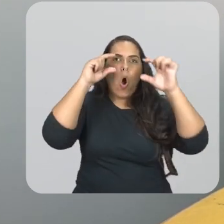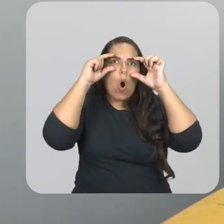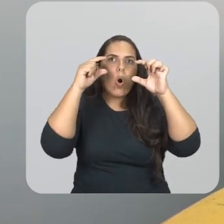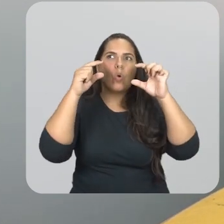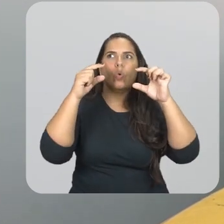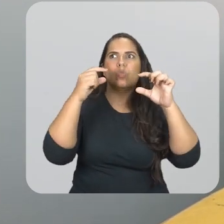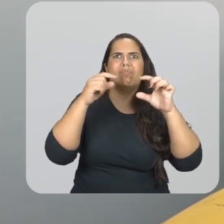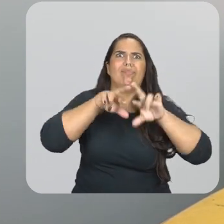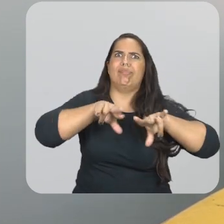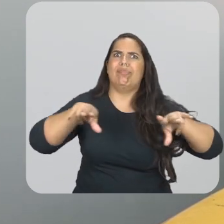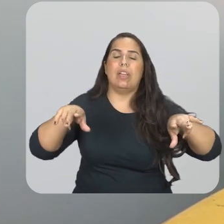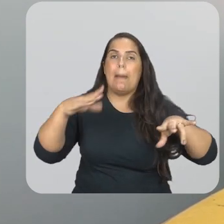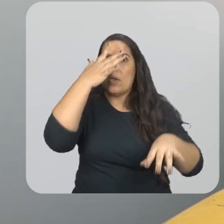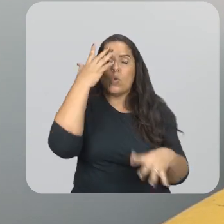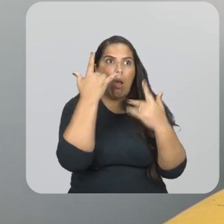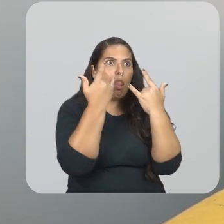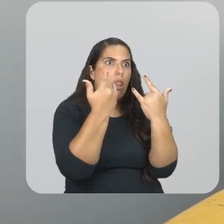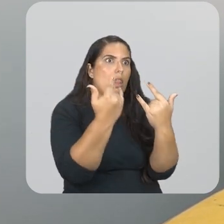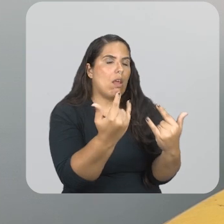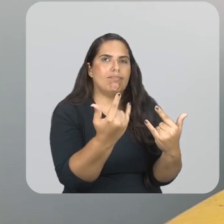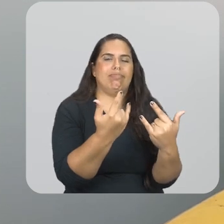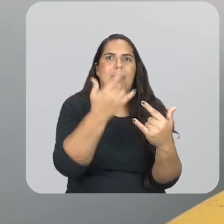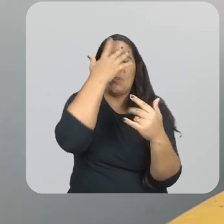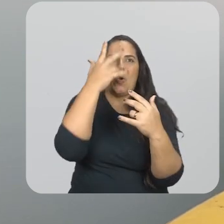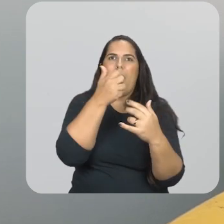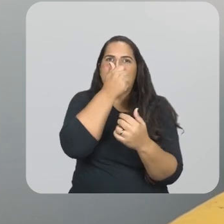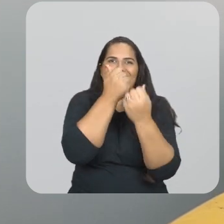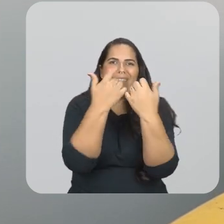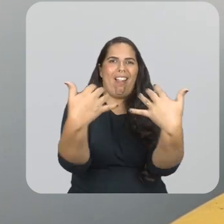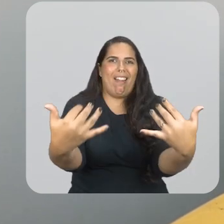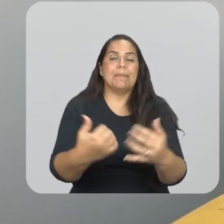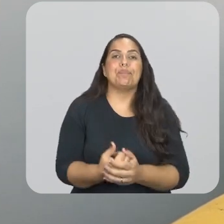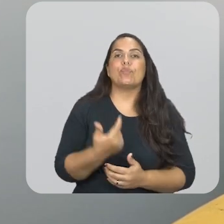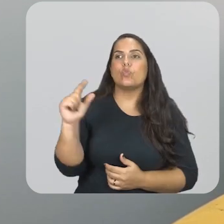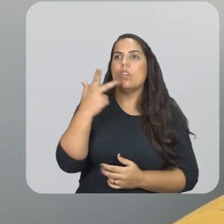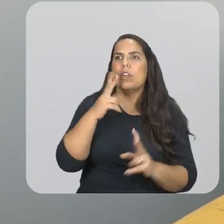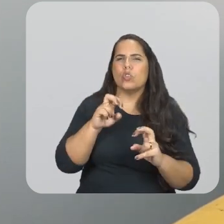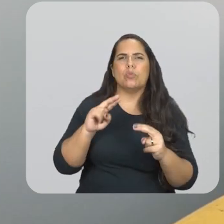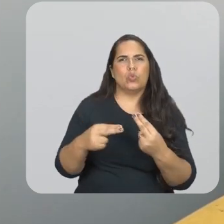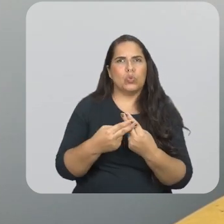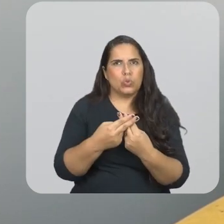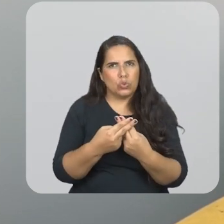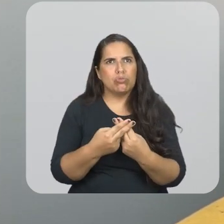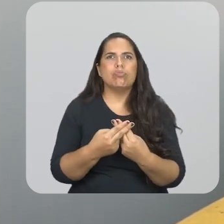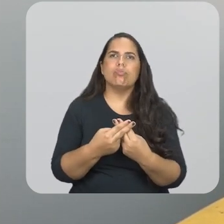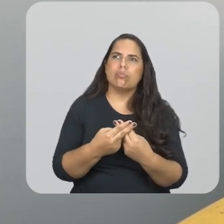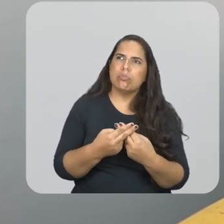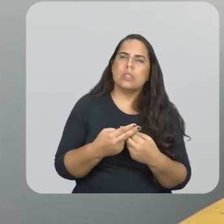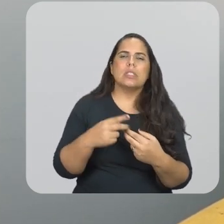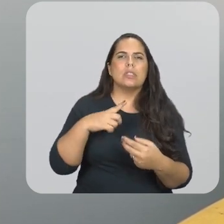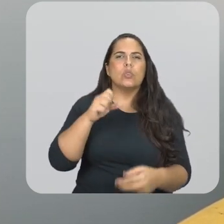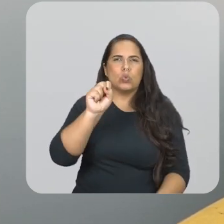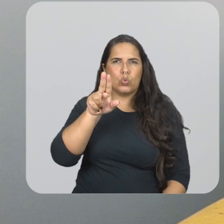órgãos, né? Orelha. Então isso chamou as pessoas. O palco ficou lotado, o público ficou lotado. E no outro, estava falando de SUS, acho